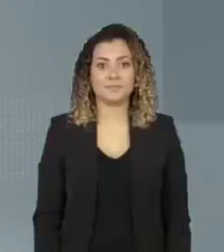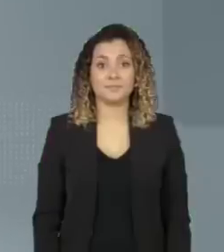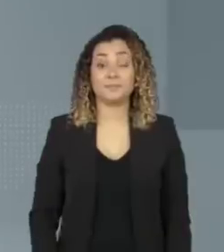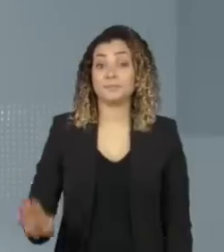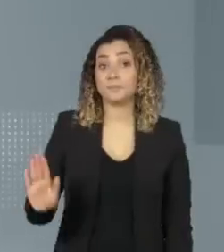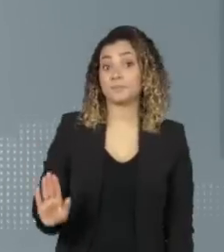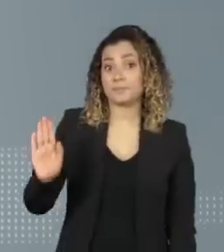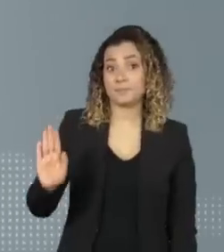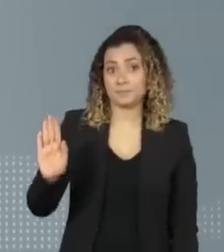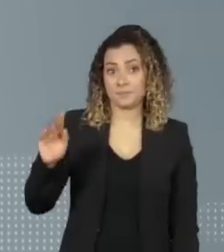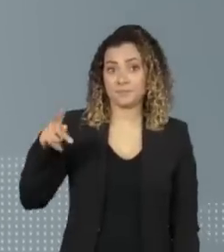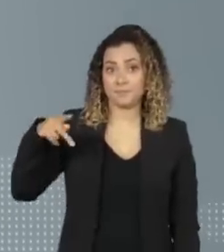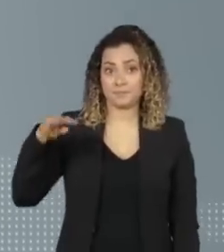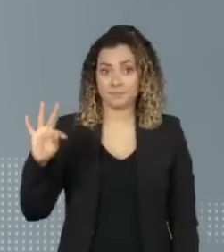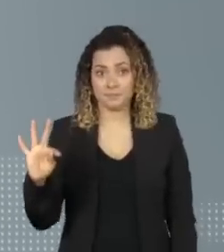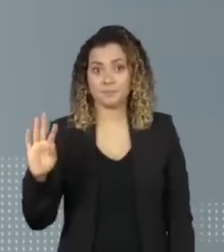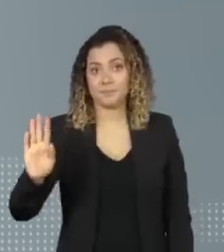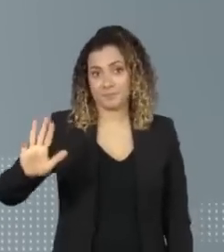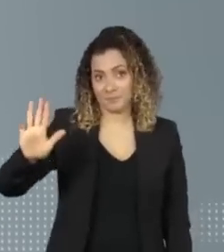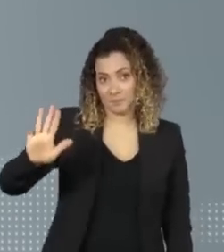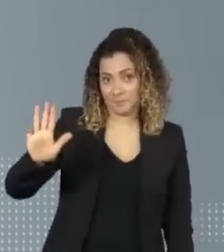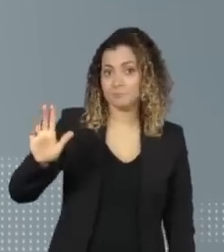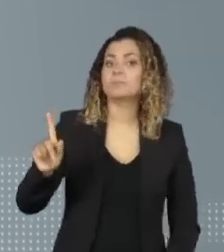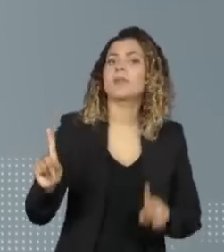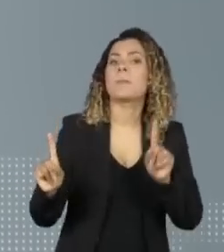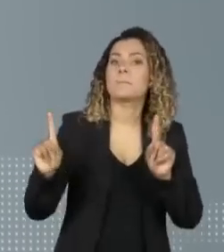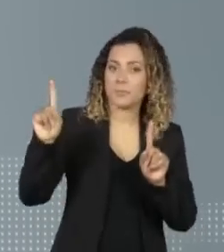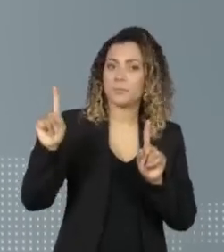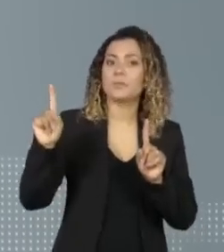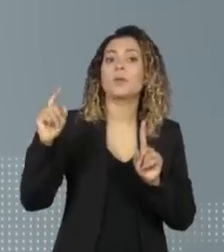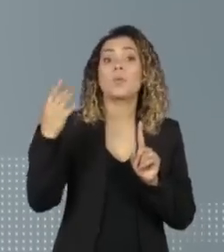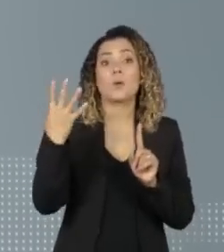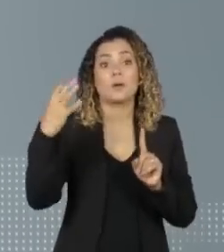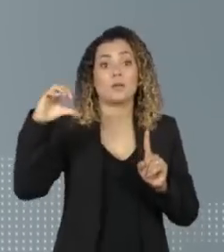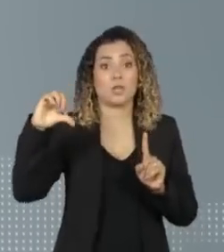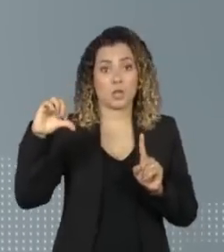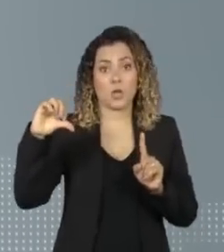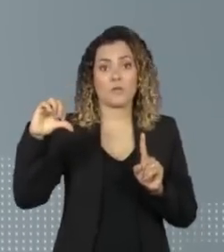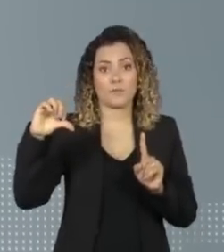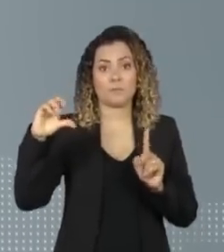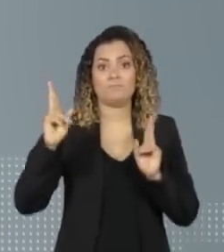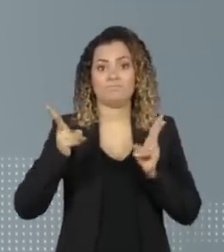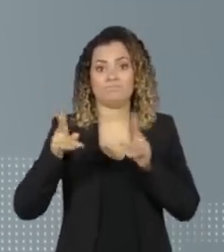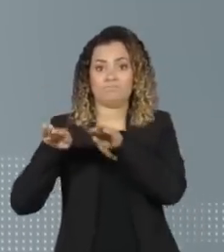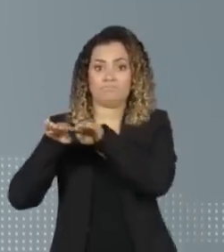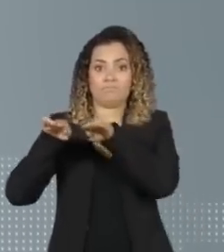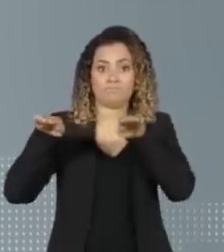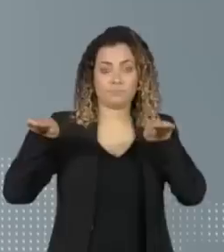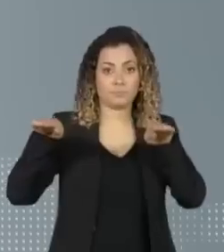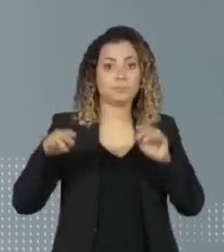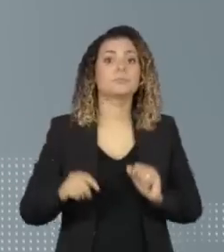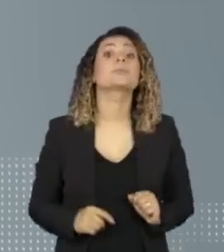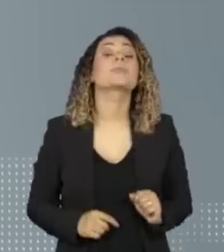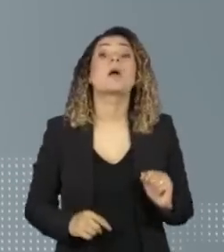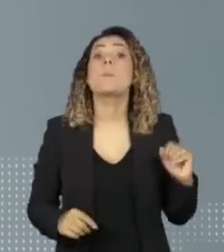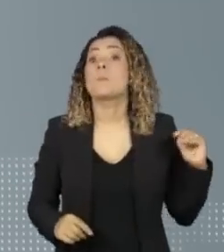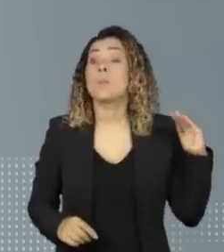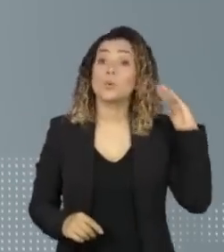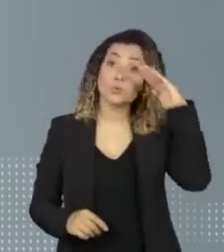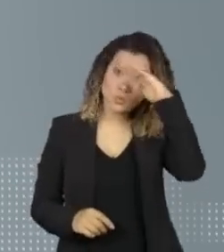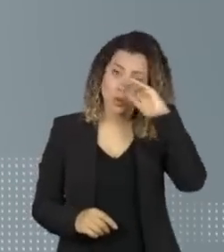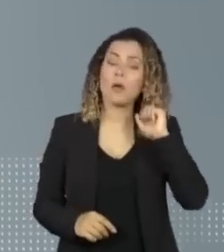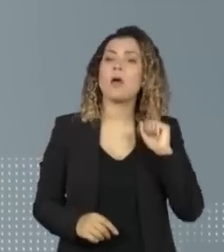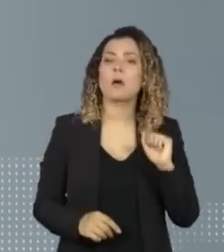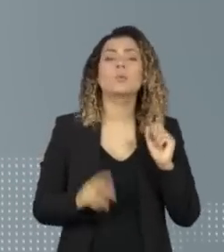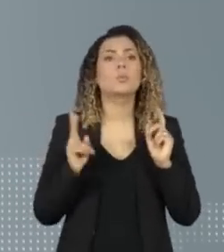o candidato do PT continua na liderança com os mesmos 49 pontos do levantamento anterior já o candidato do